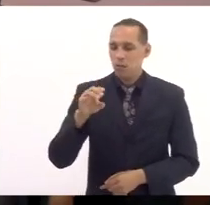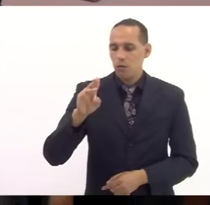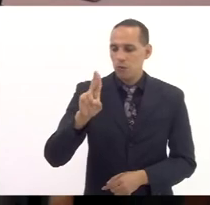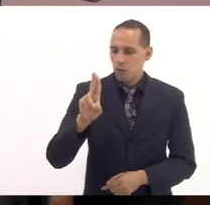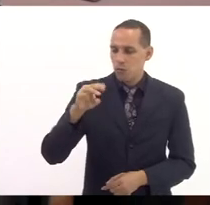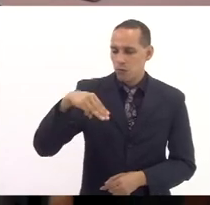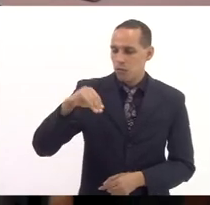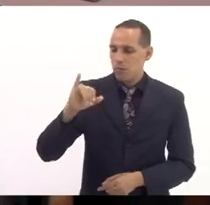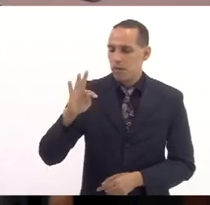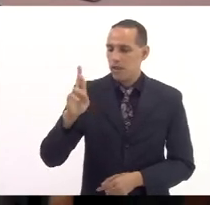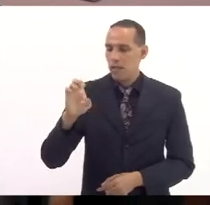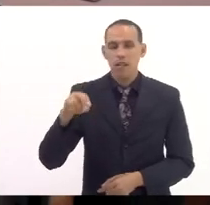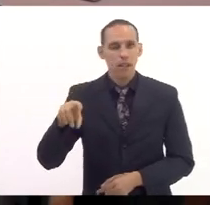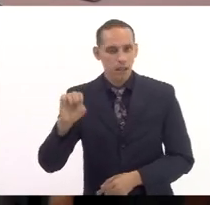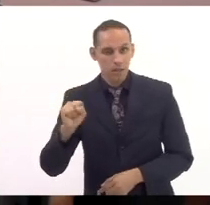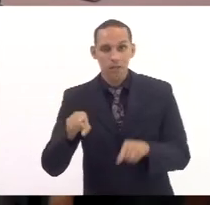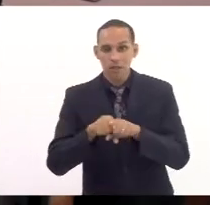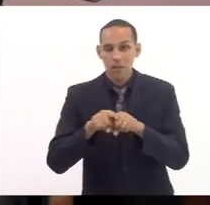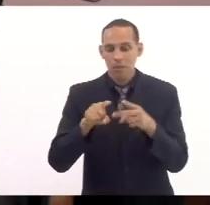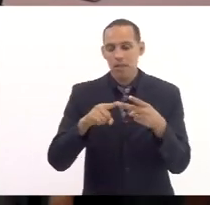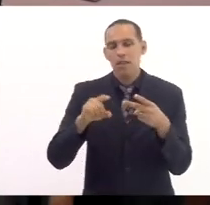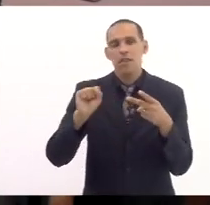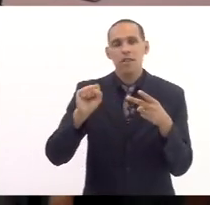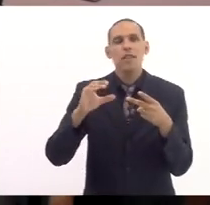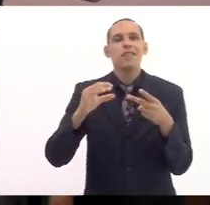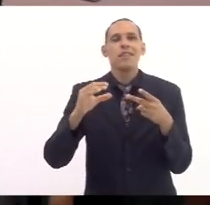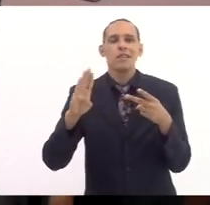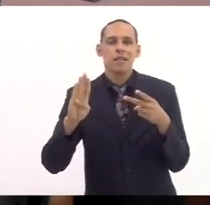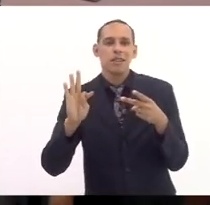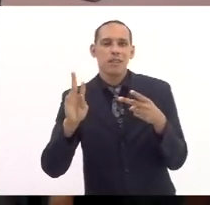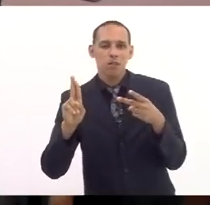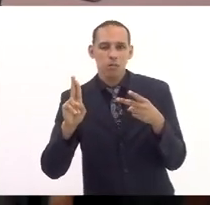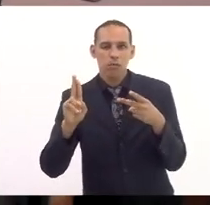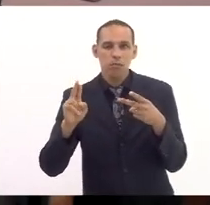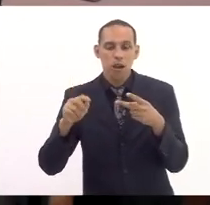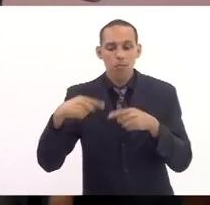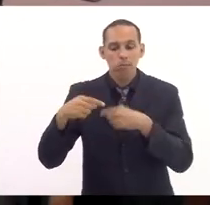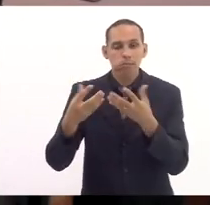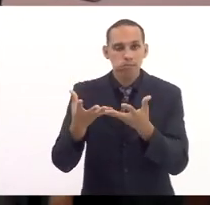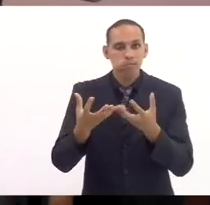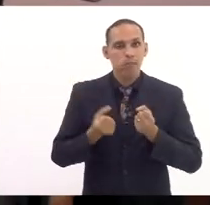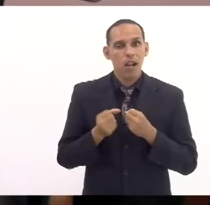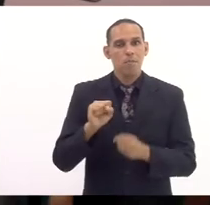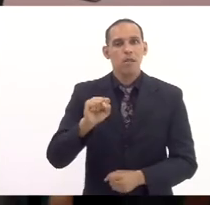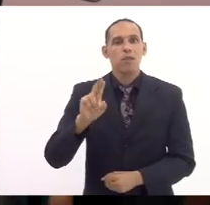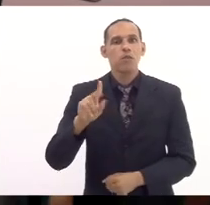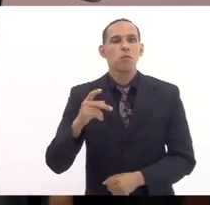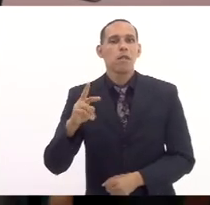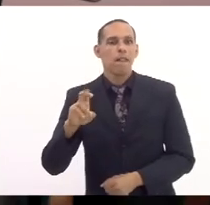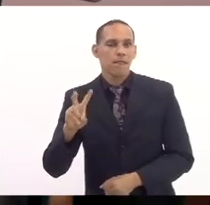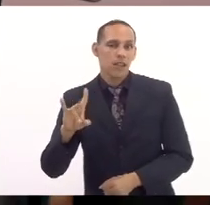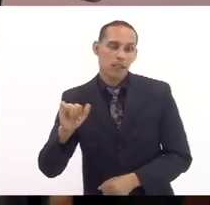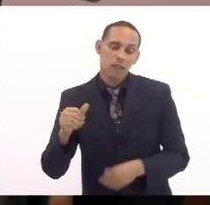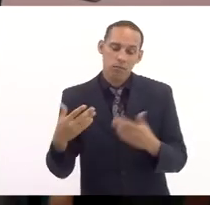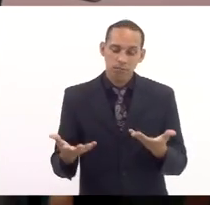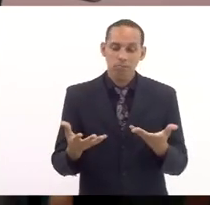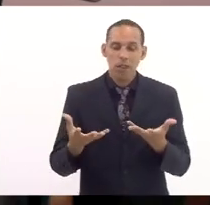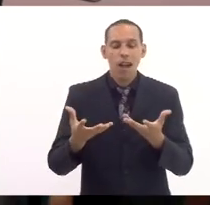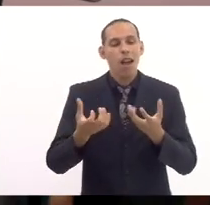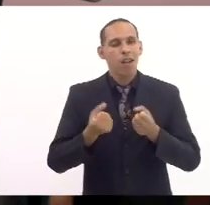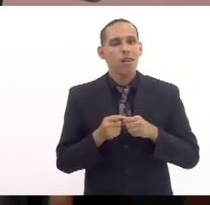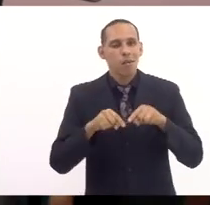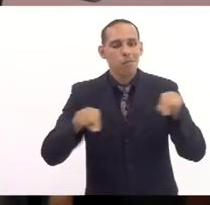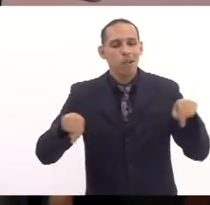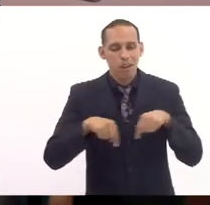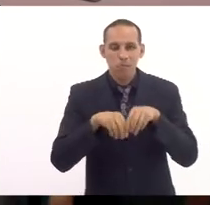CBTU, e isso depois acaba passando para a Supervia. Então, como parte de pagamento, foi feita essa dação